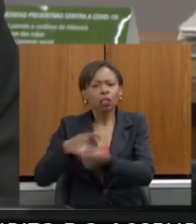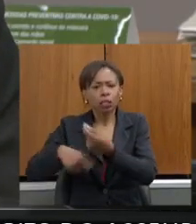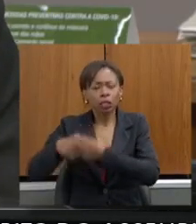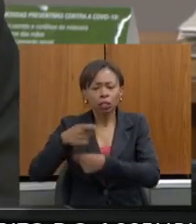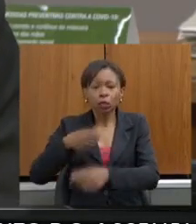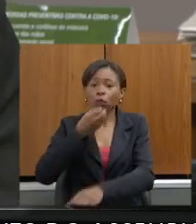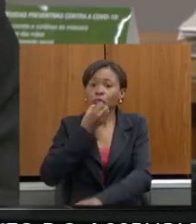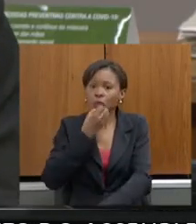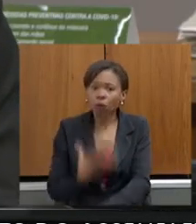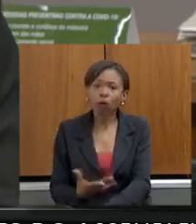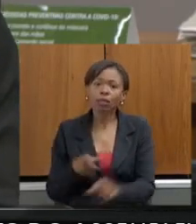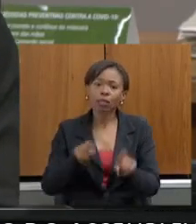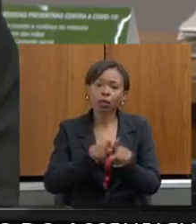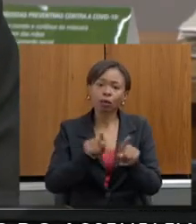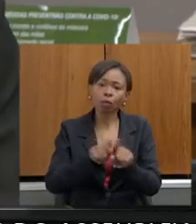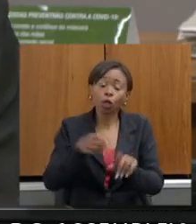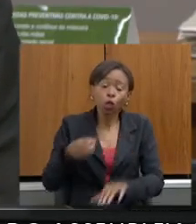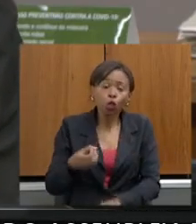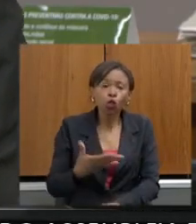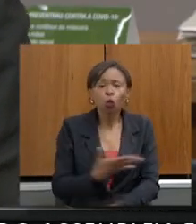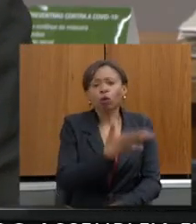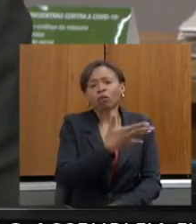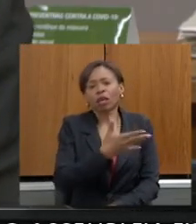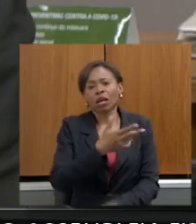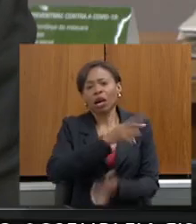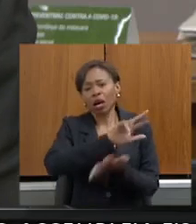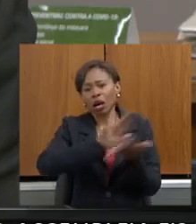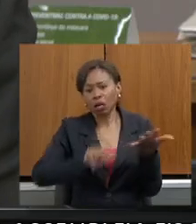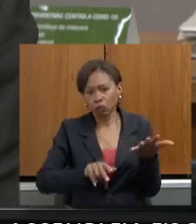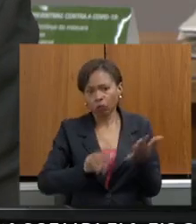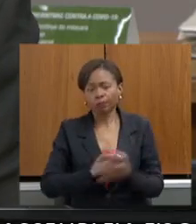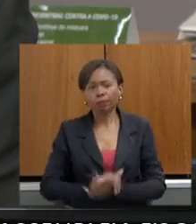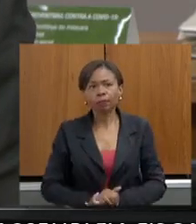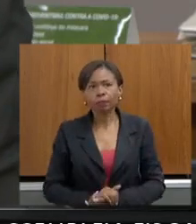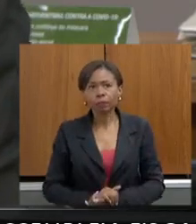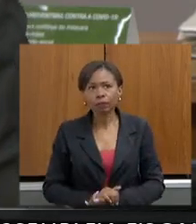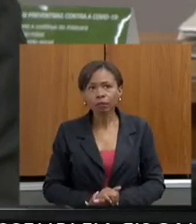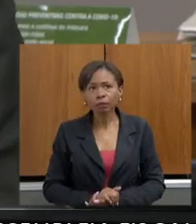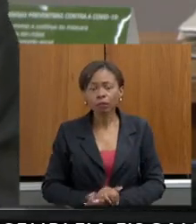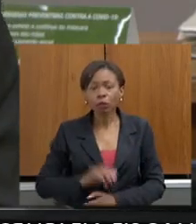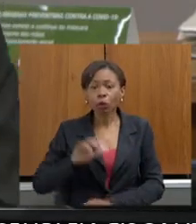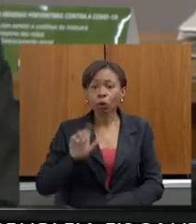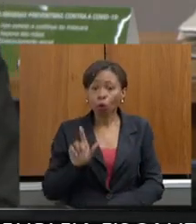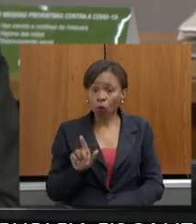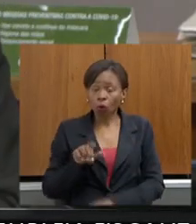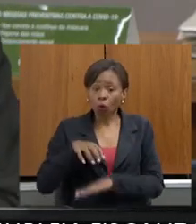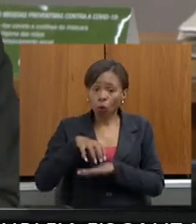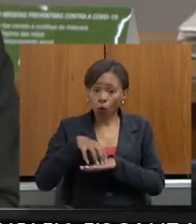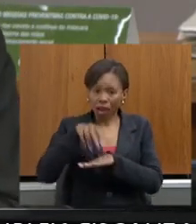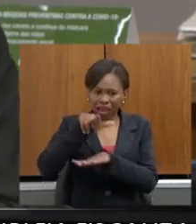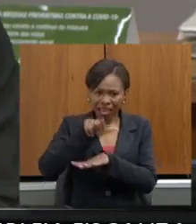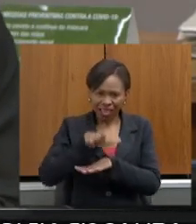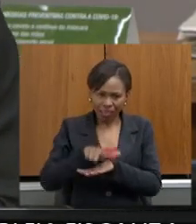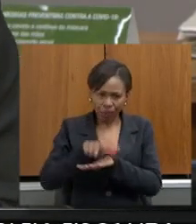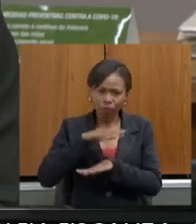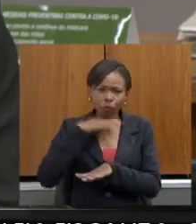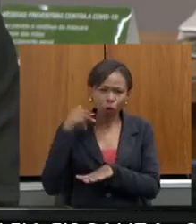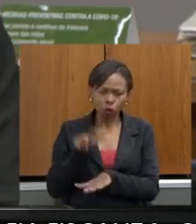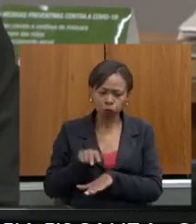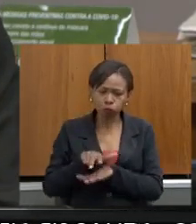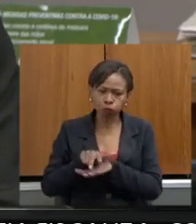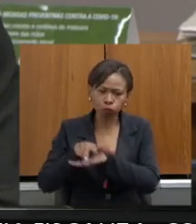modernização é sobre a questão dos rabecões eu queria destacar Deputado João Leite que